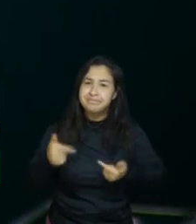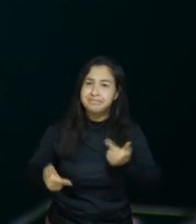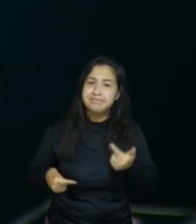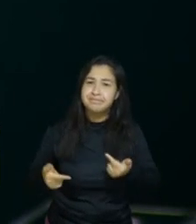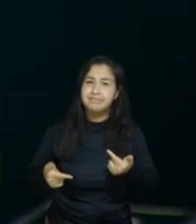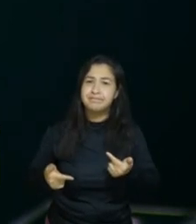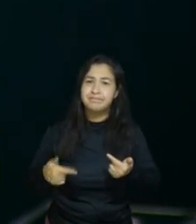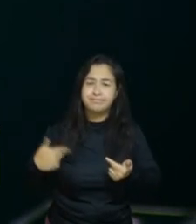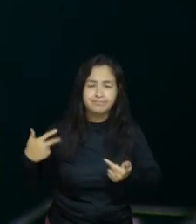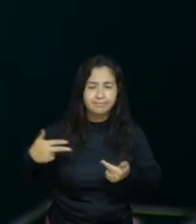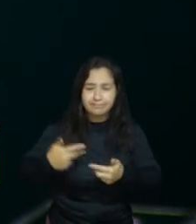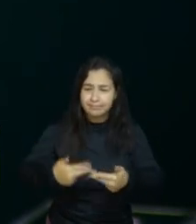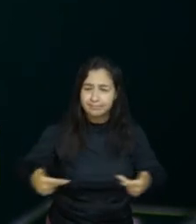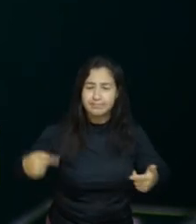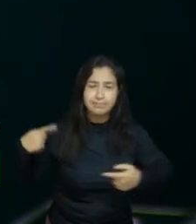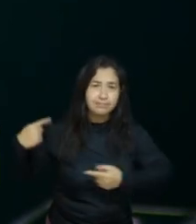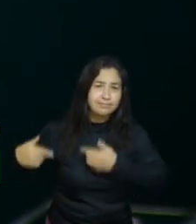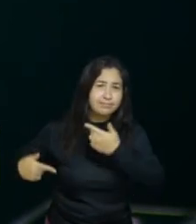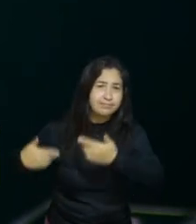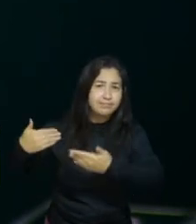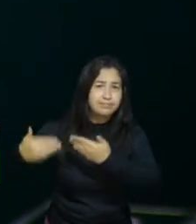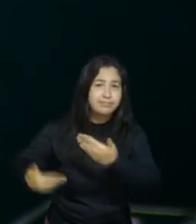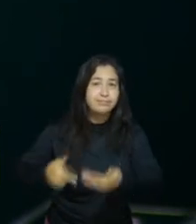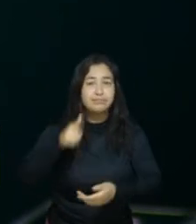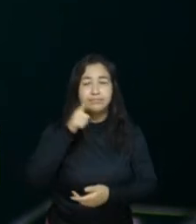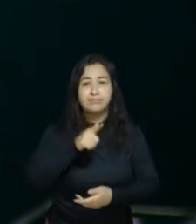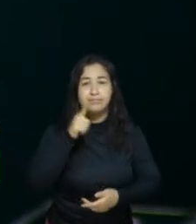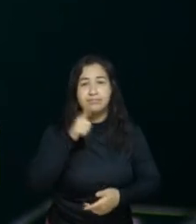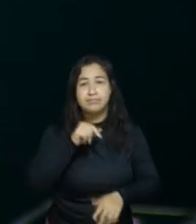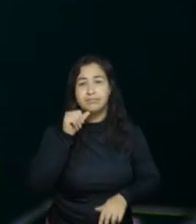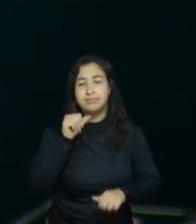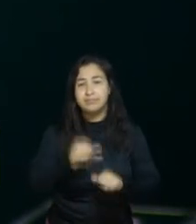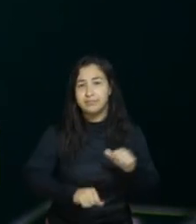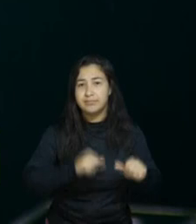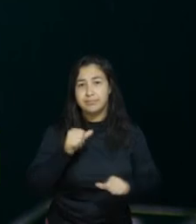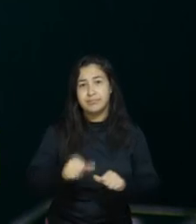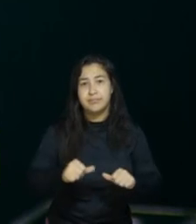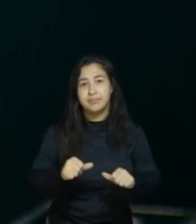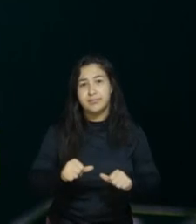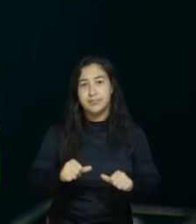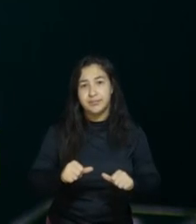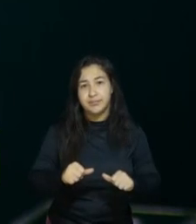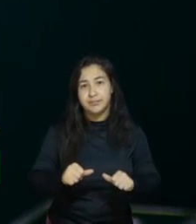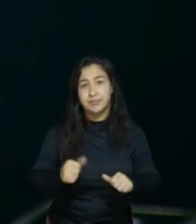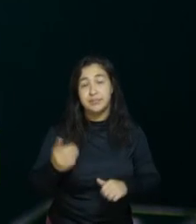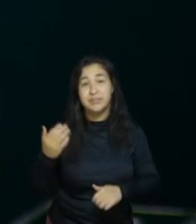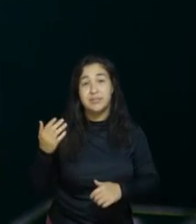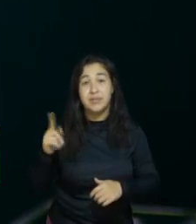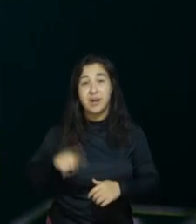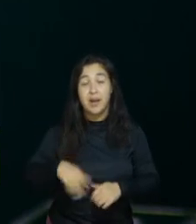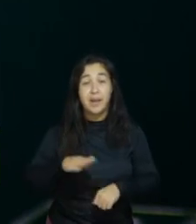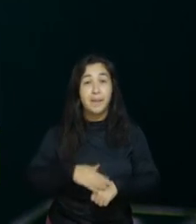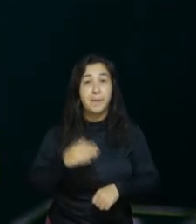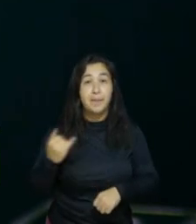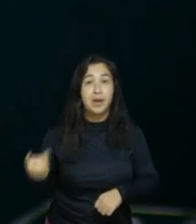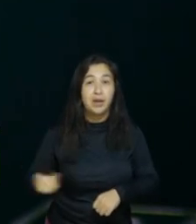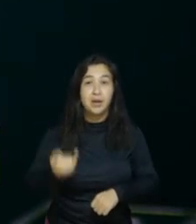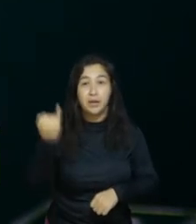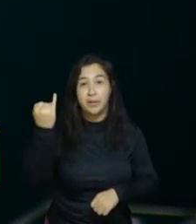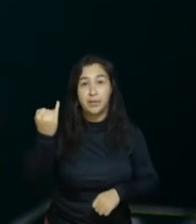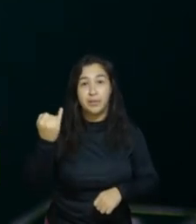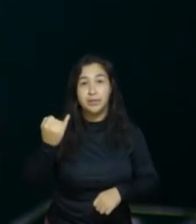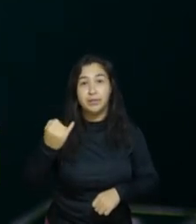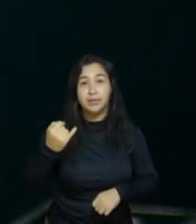vários processos, a gente conseguiu mudar de forma significativa aquilo que é mais importante e que eu acompanhei